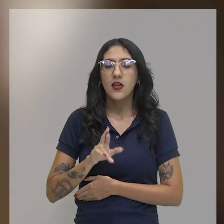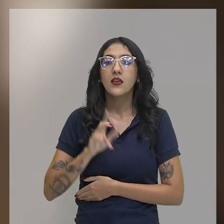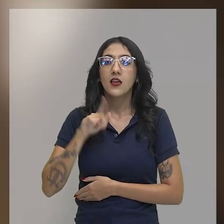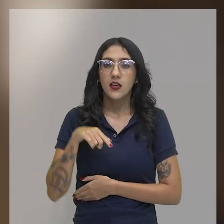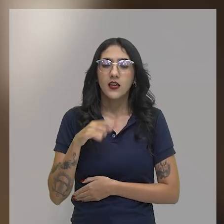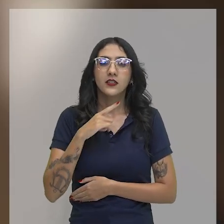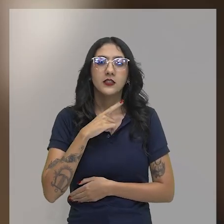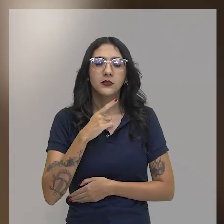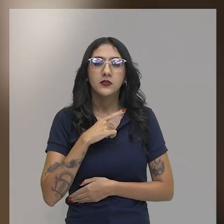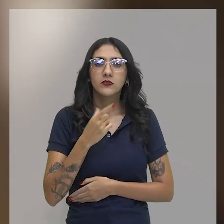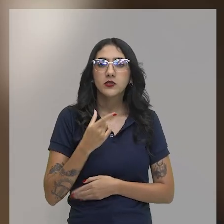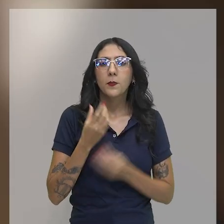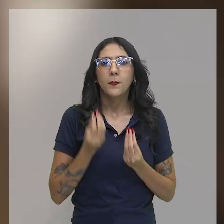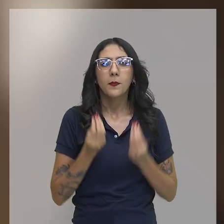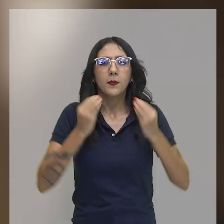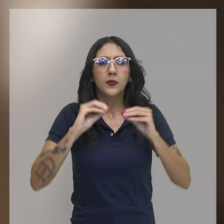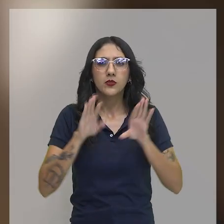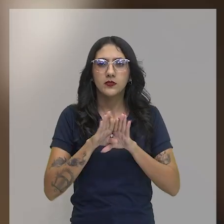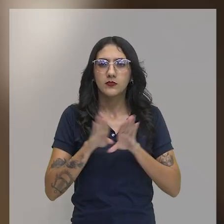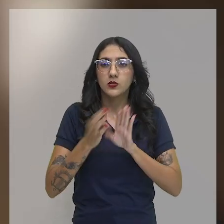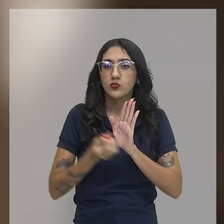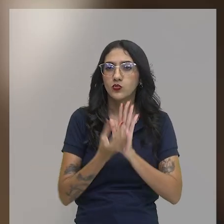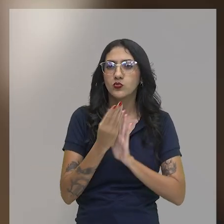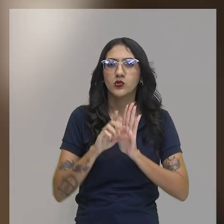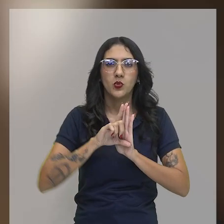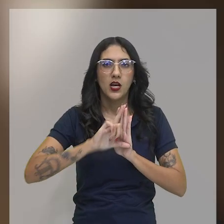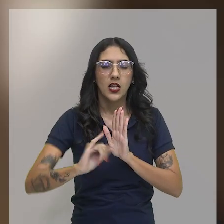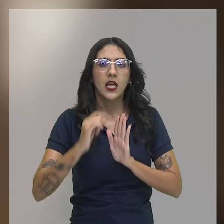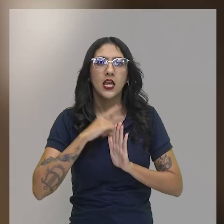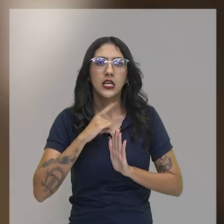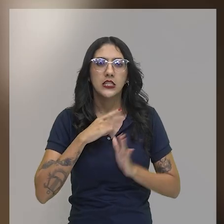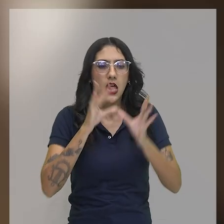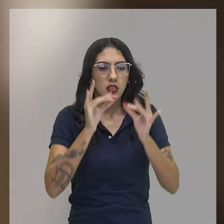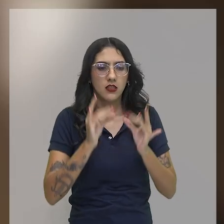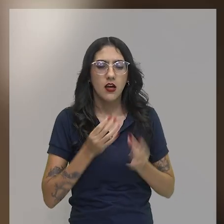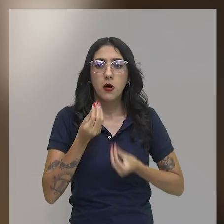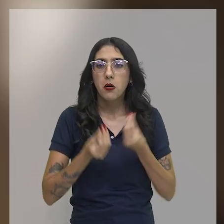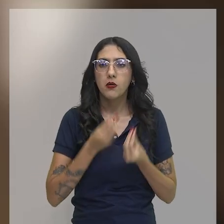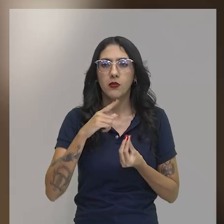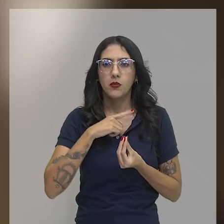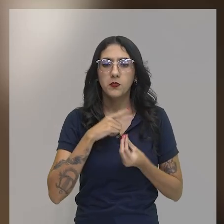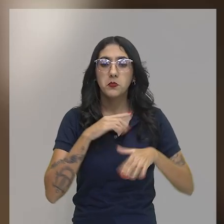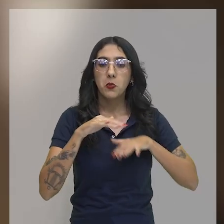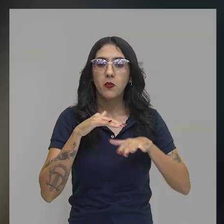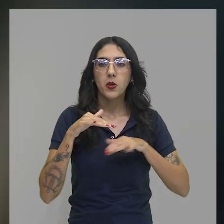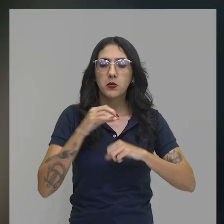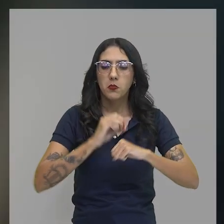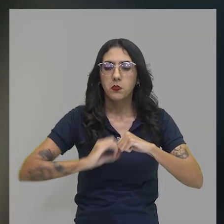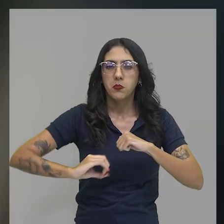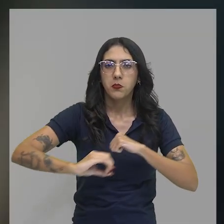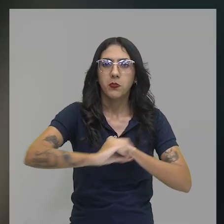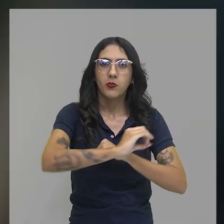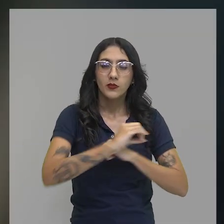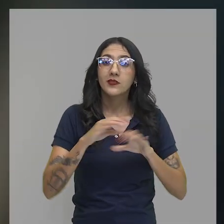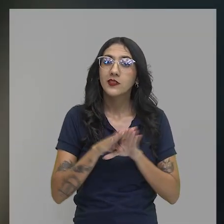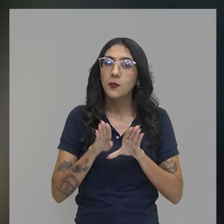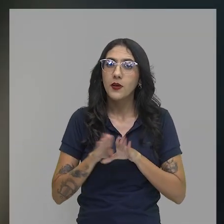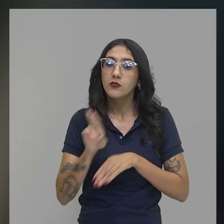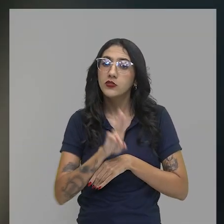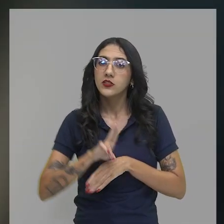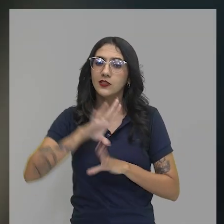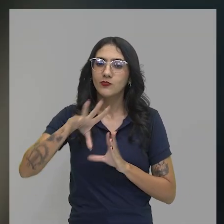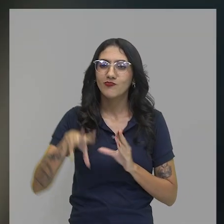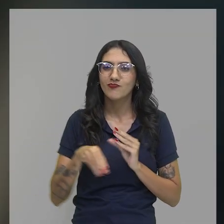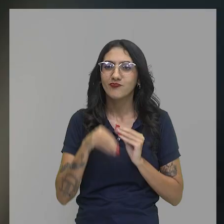1571-1630, enunciou as leis que regem o movimento planetário, utilizando anotações do astrônomo Tycho